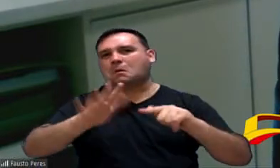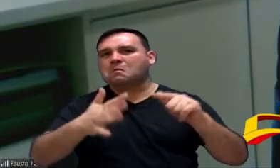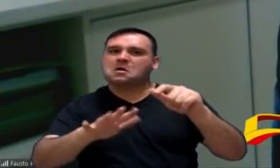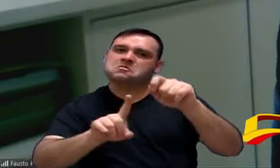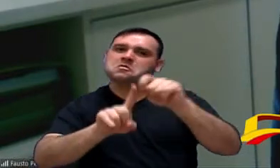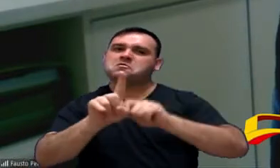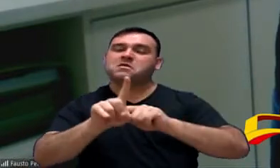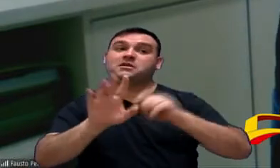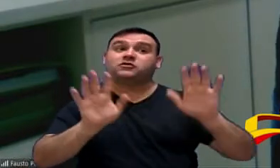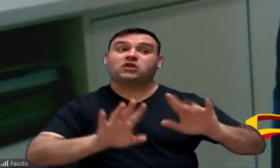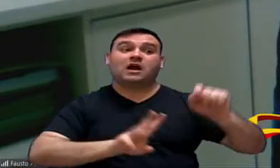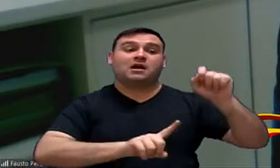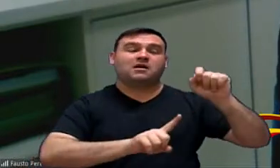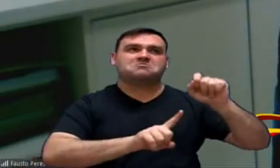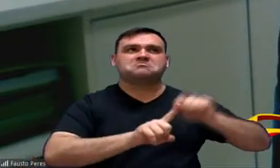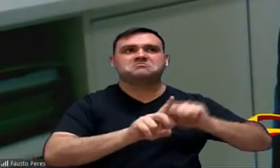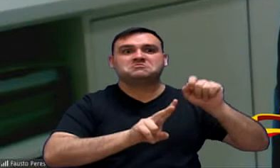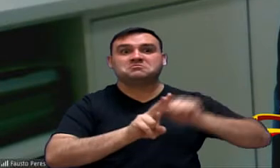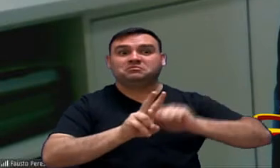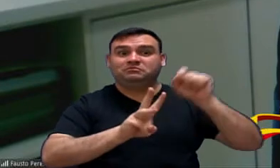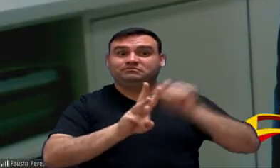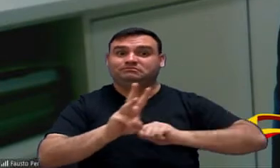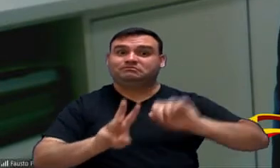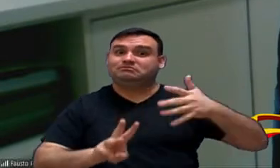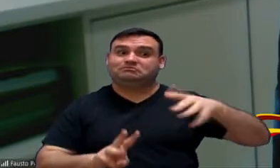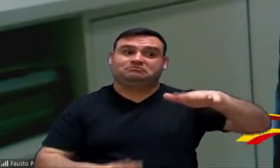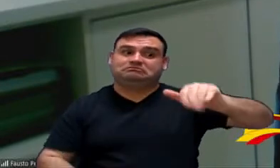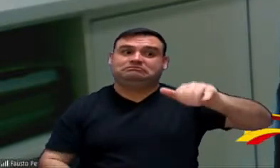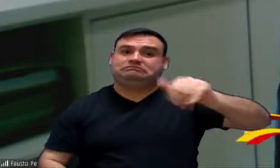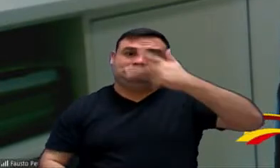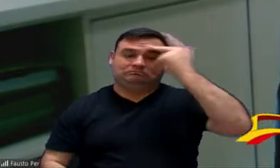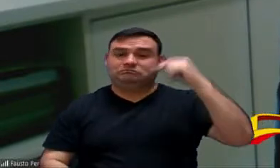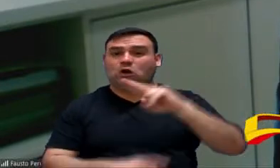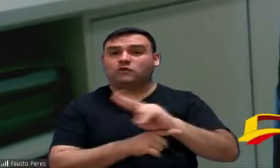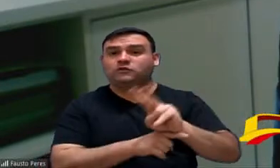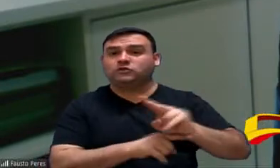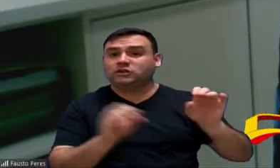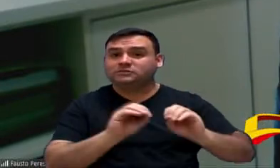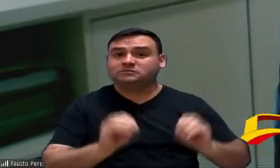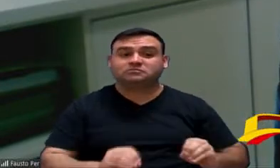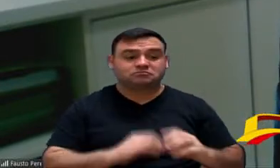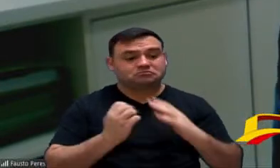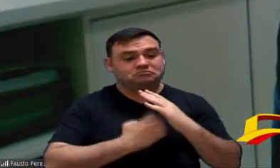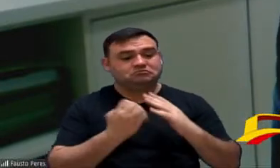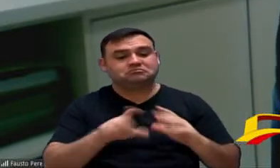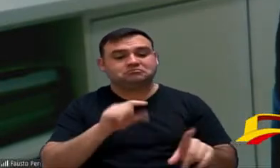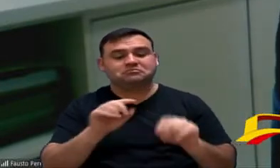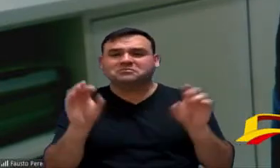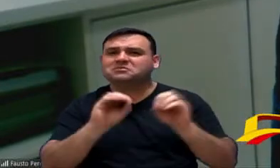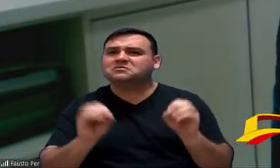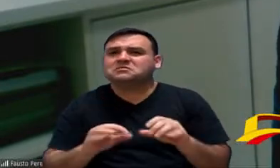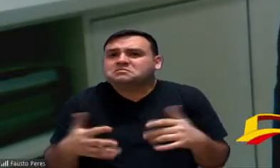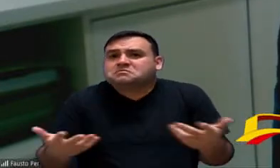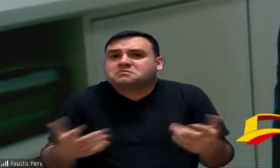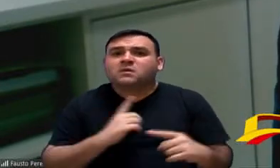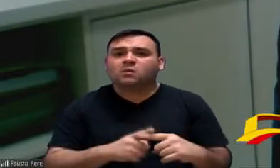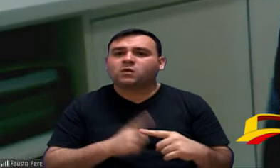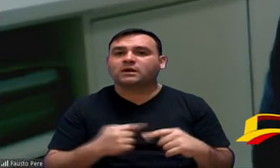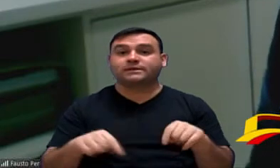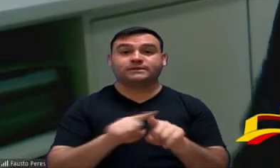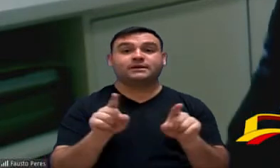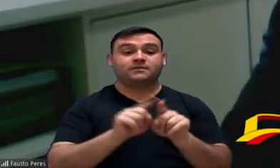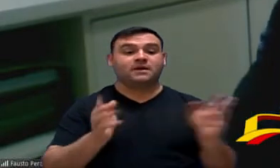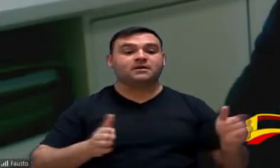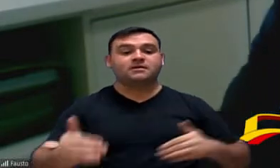1 mês, já está indo para quase 3 meses e não chama esses vigias aí, não sai a empresa. E também a respeito do